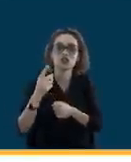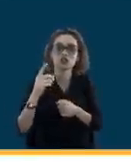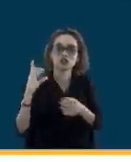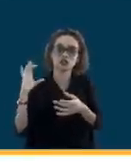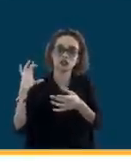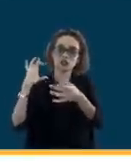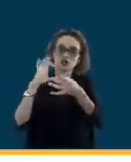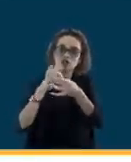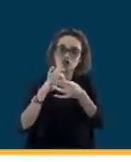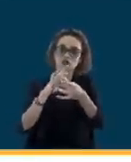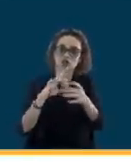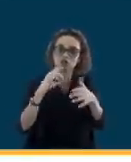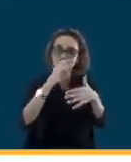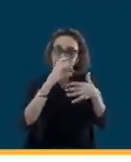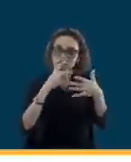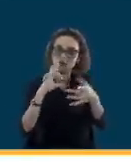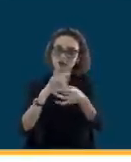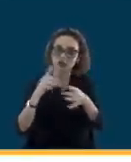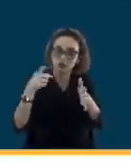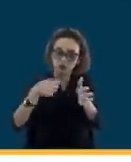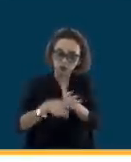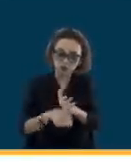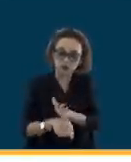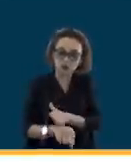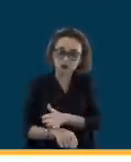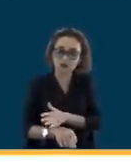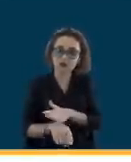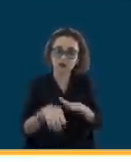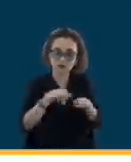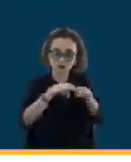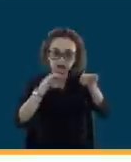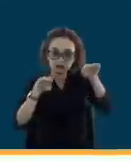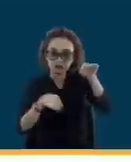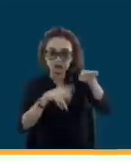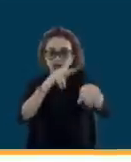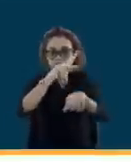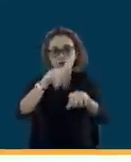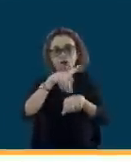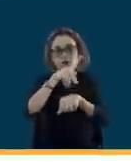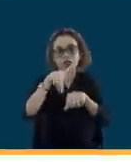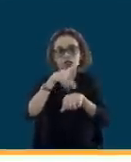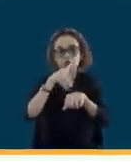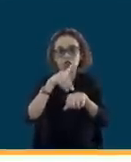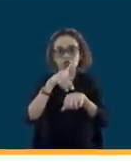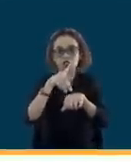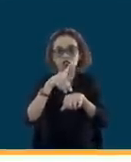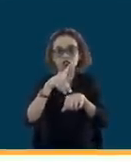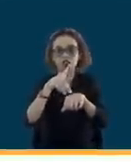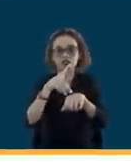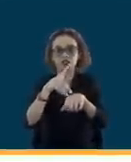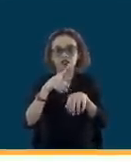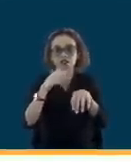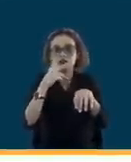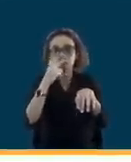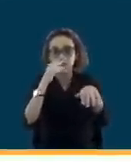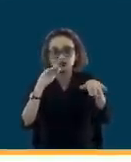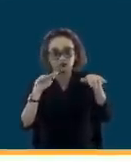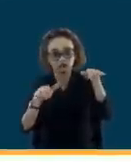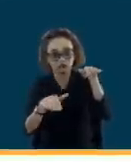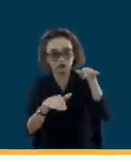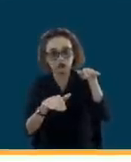uma profunda desigualdade no país, e essa desigualdade se acentua na medida em que nós temos